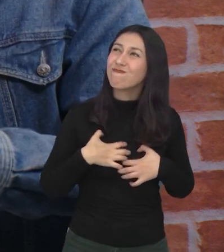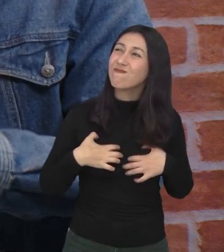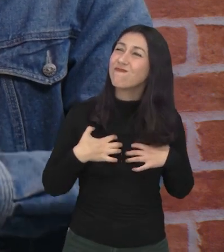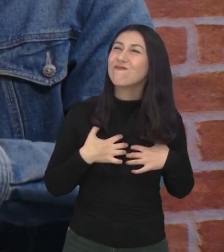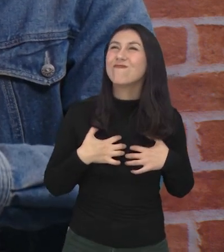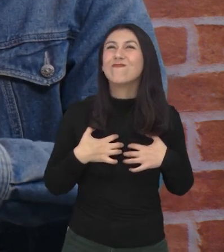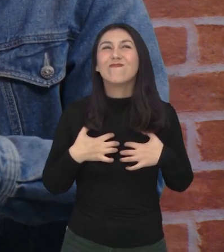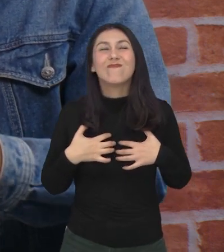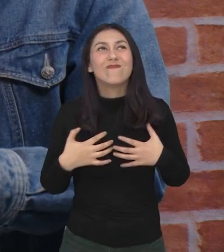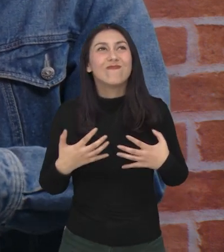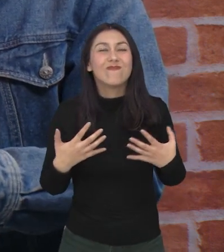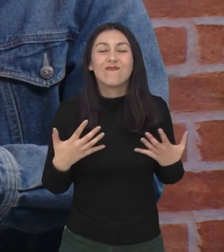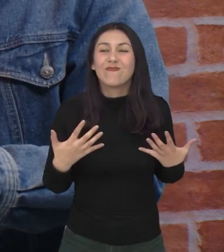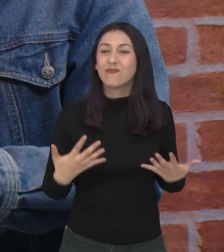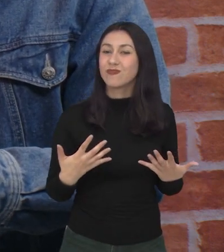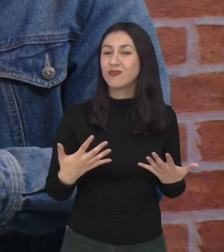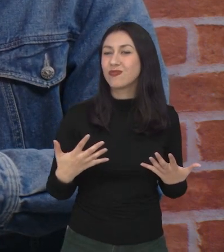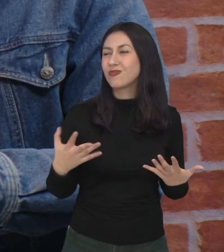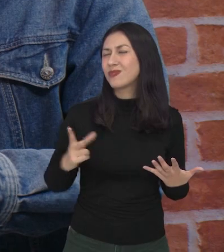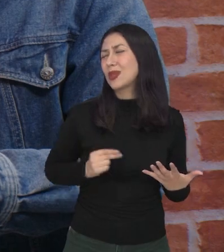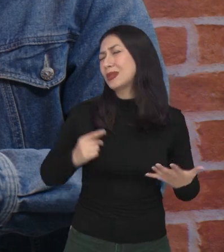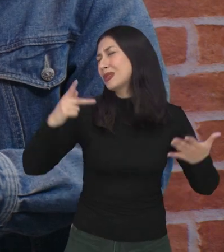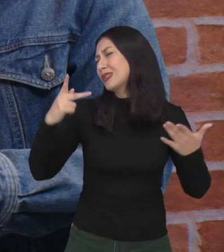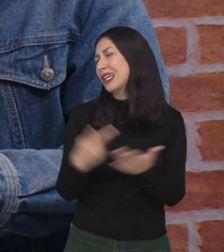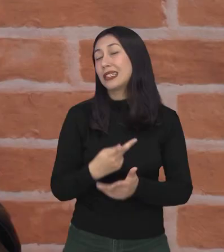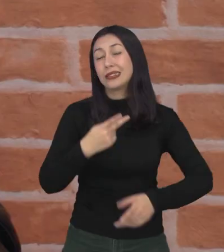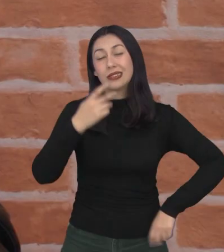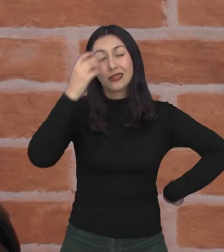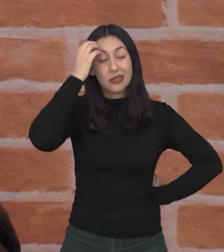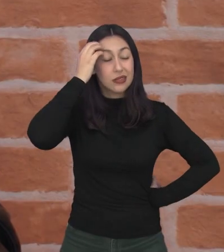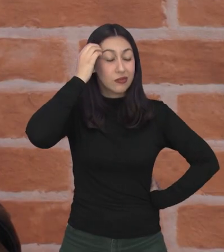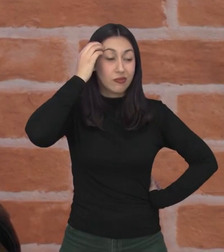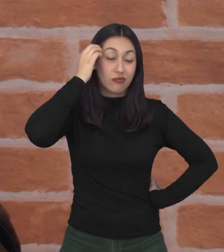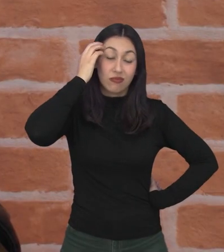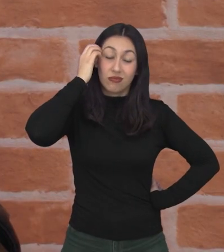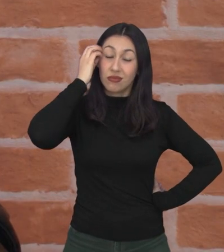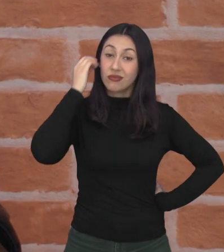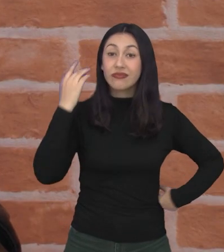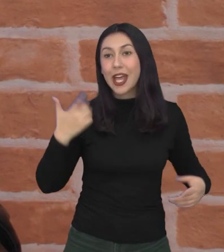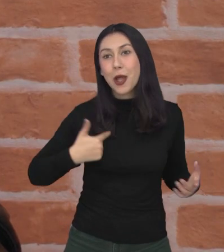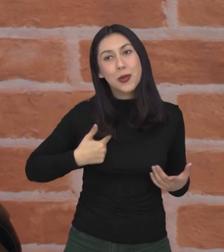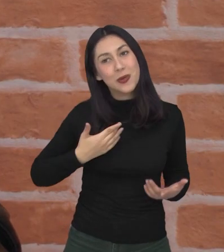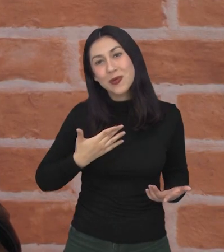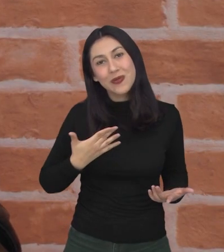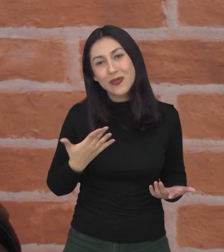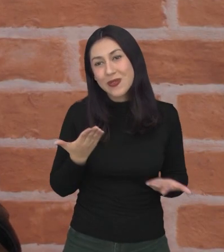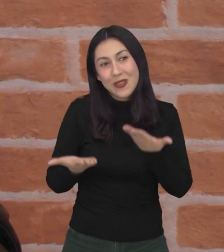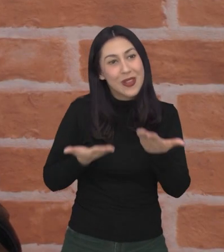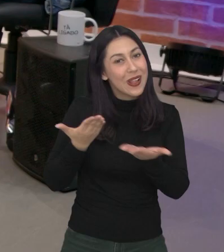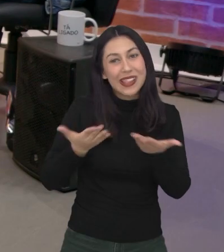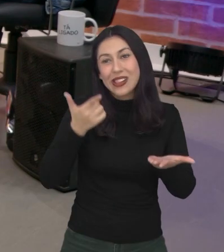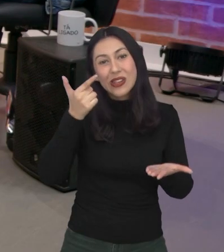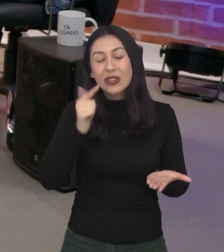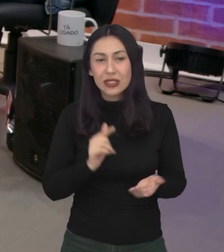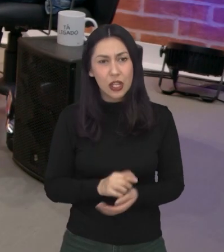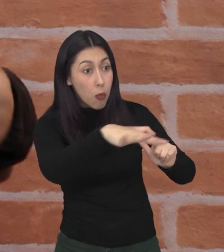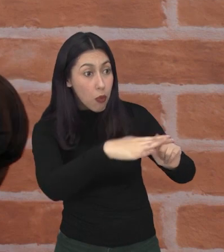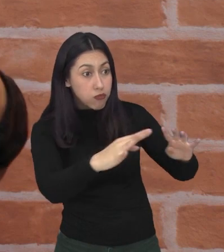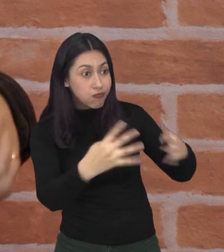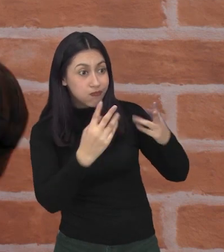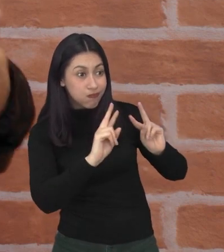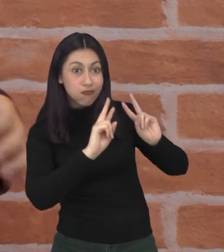em rádio, não na TV direto. Então, meu primeiro estágio, logo no primeiro ano que eu consegui, aliás,